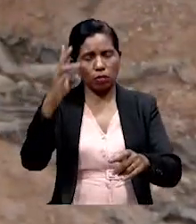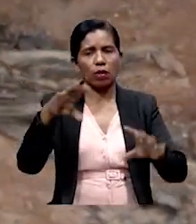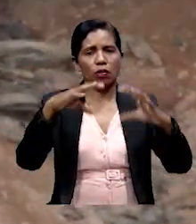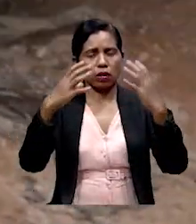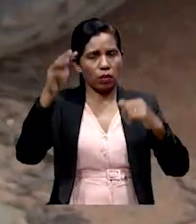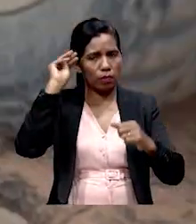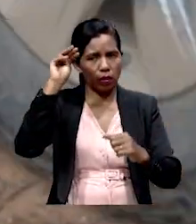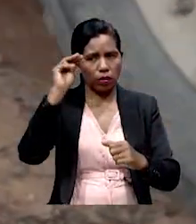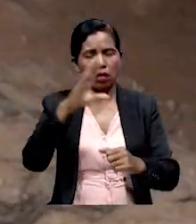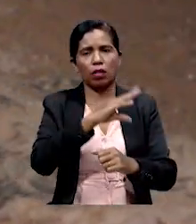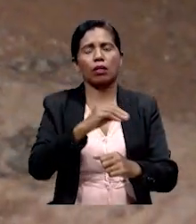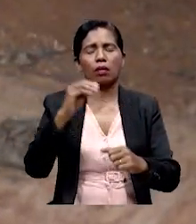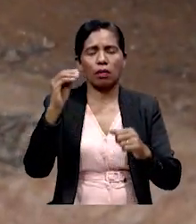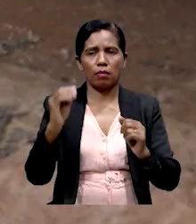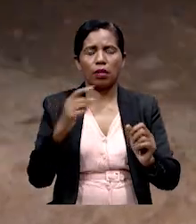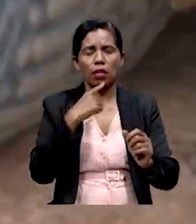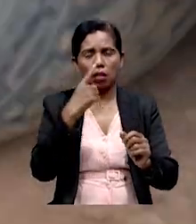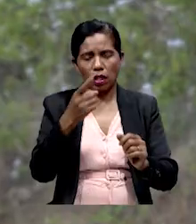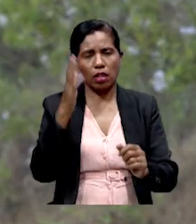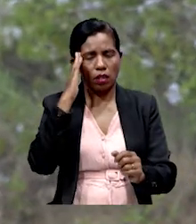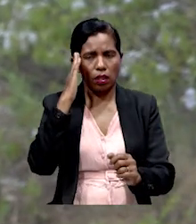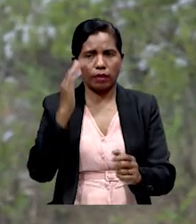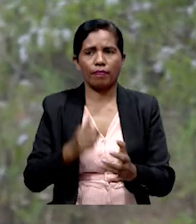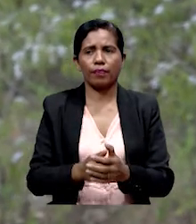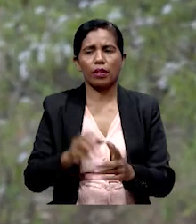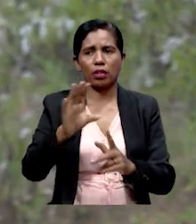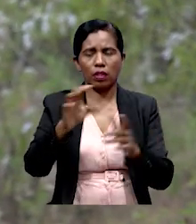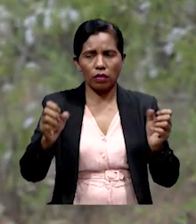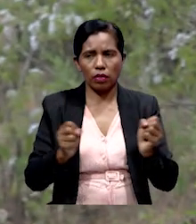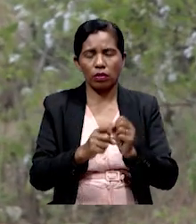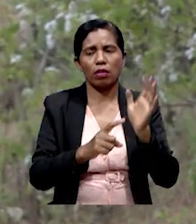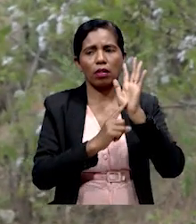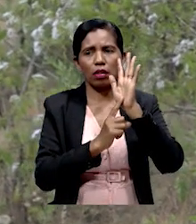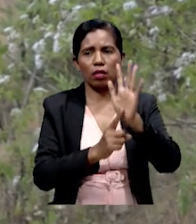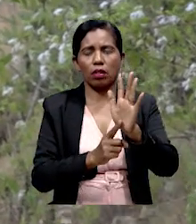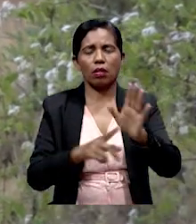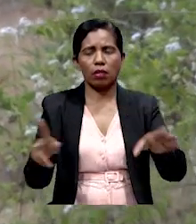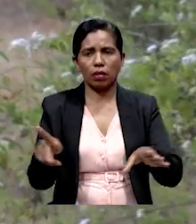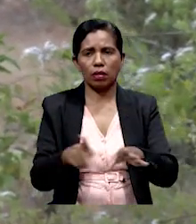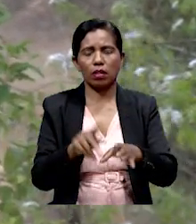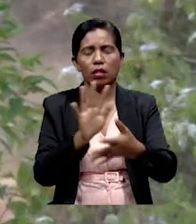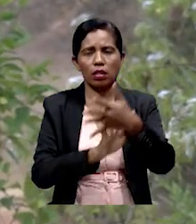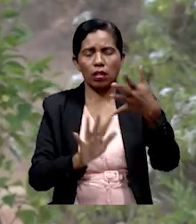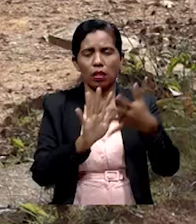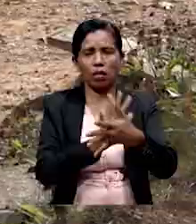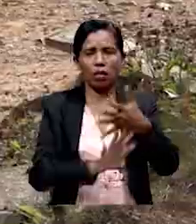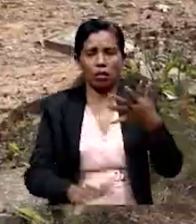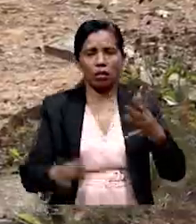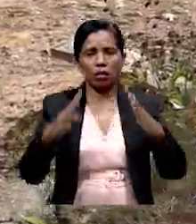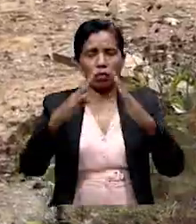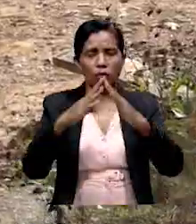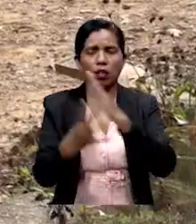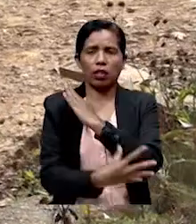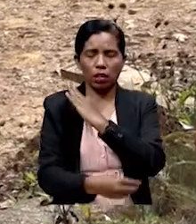ministro, no né, bele toma consideração. Chefe Suco atuou a recomendação né, já foi participar da cerimônia de inauguração do Macbeth Lake